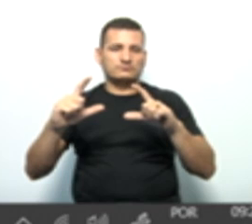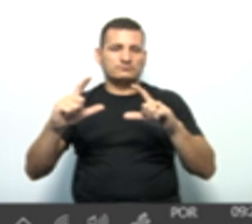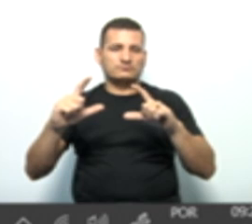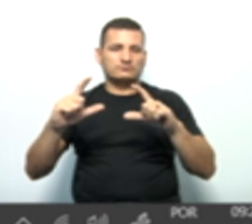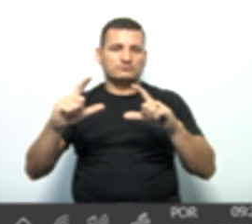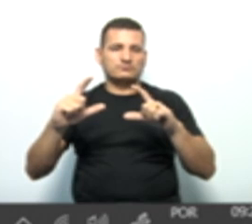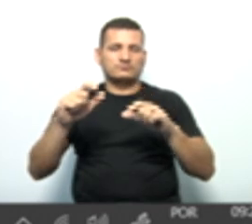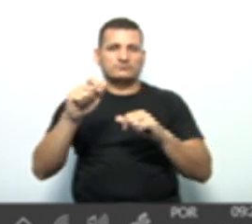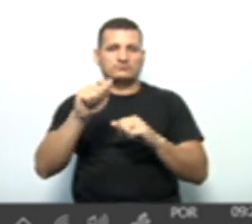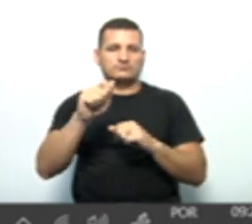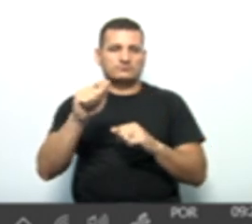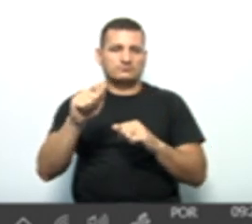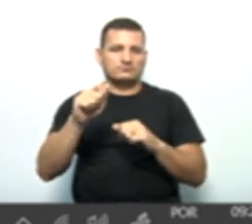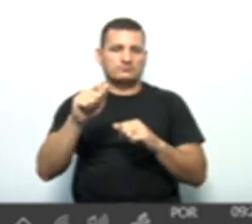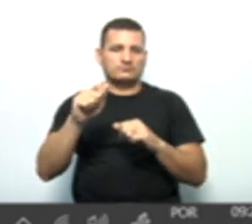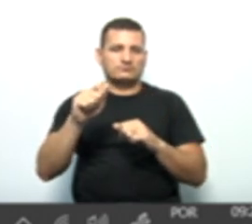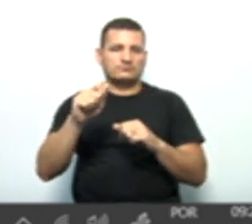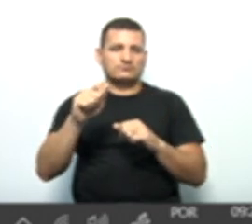A.